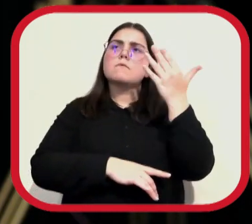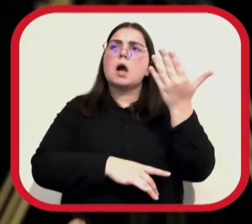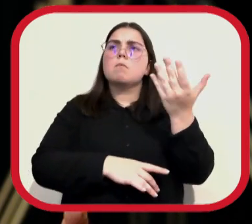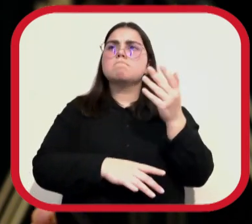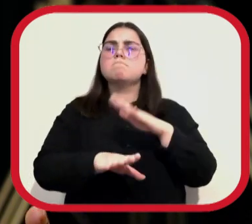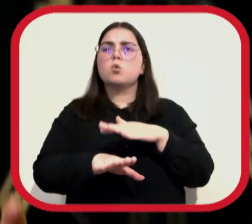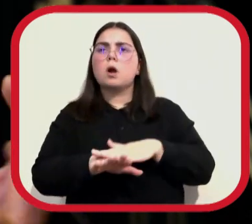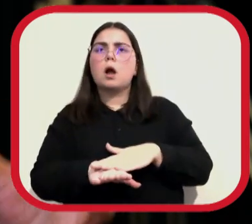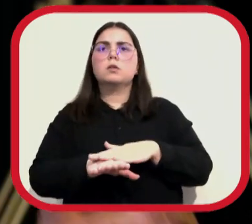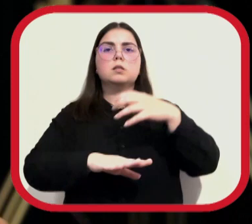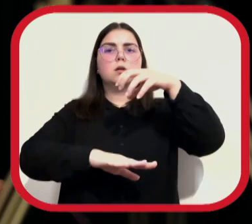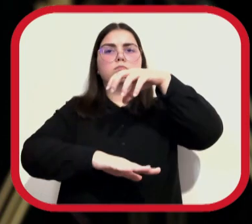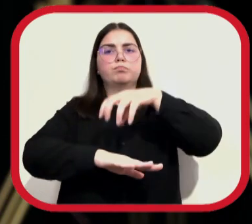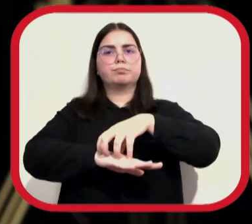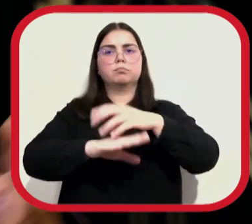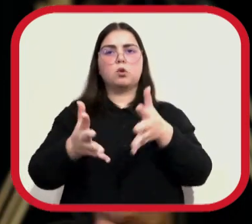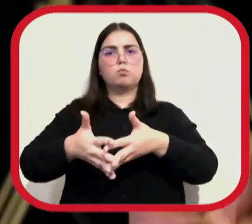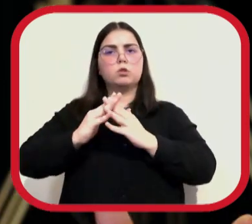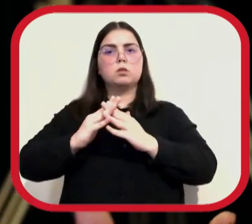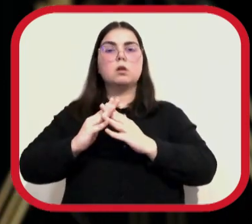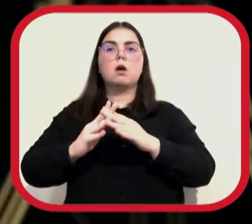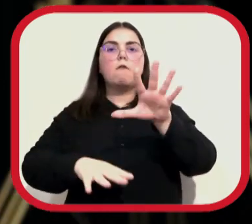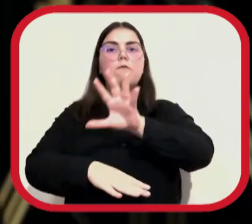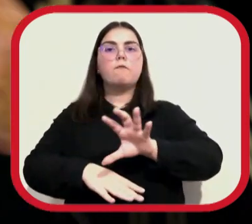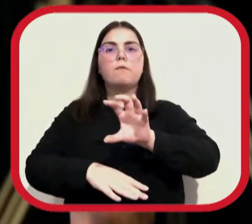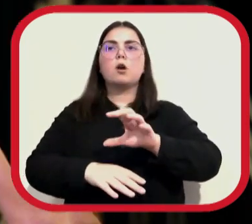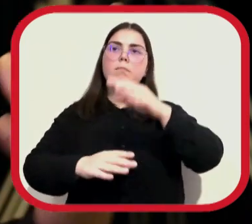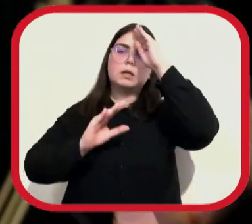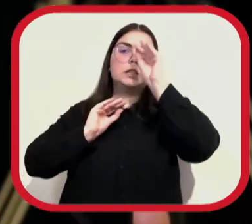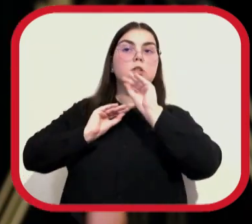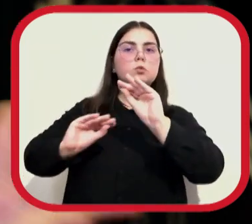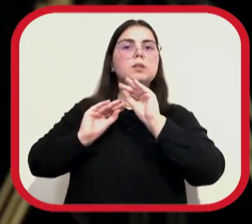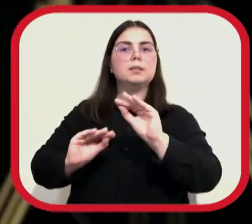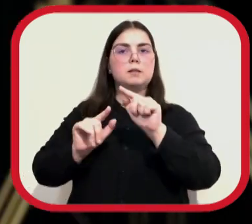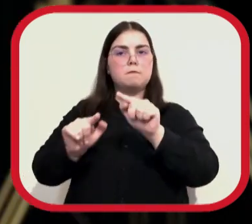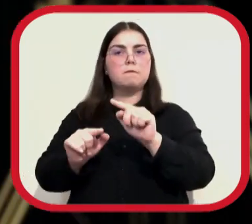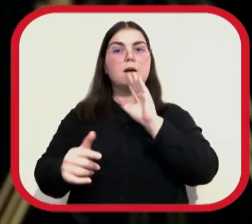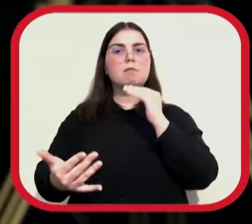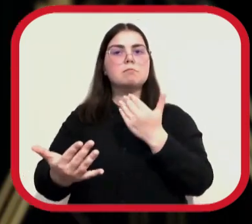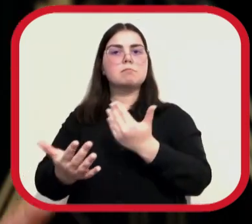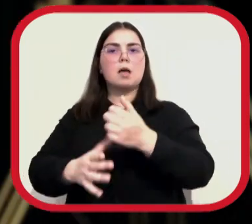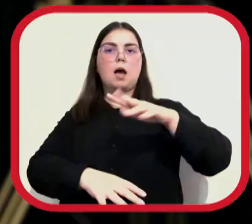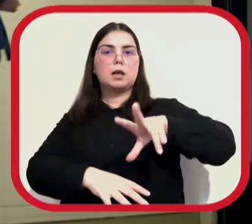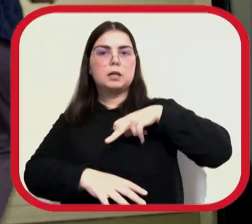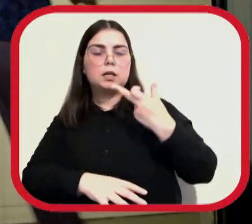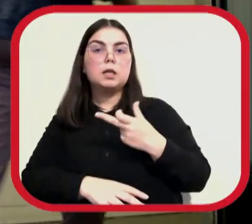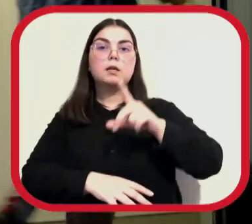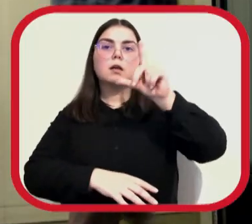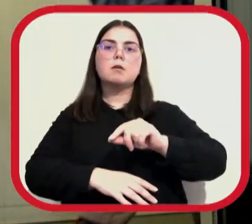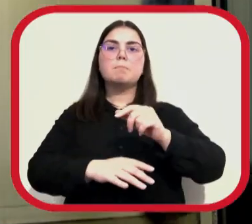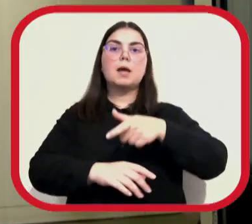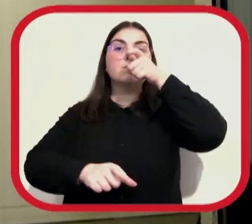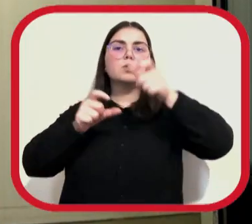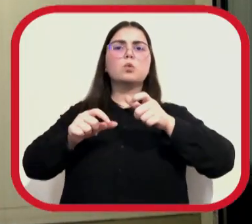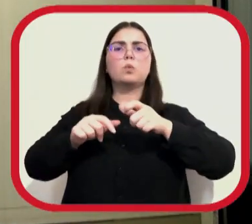acho que é mais uma infraestrutura educativa formativa que está no bairro e que enriquece.